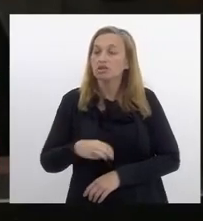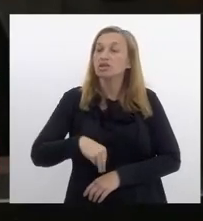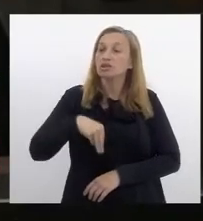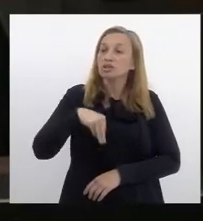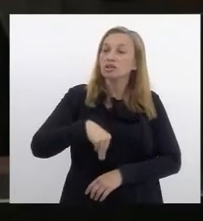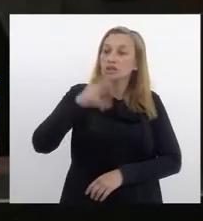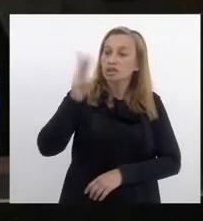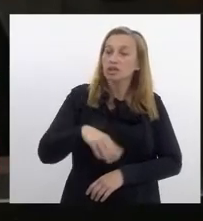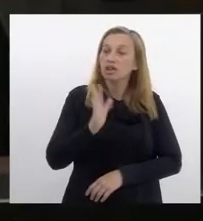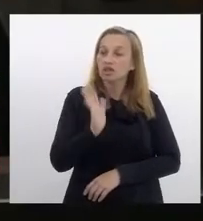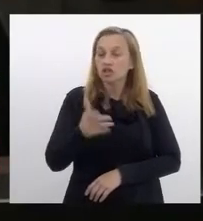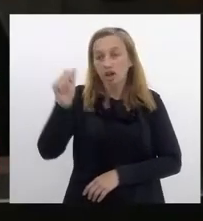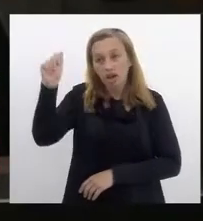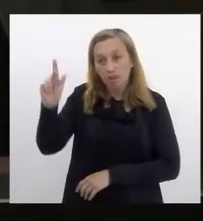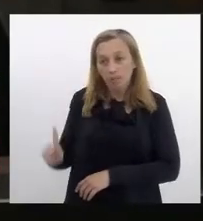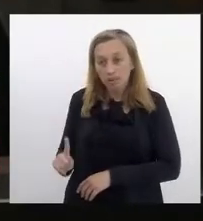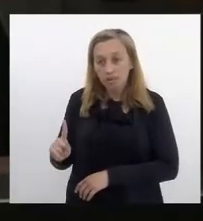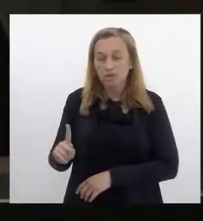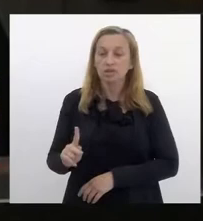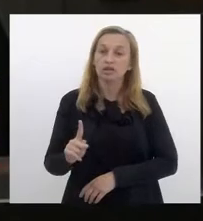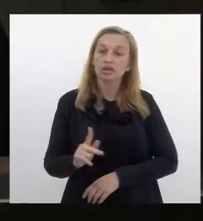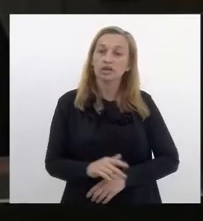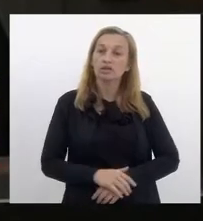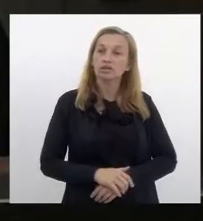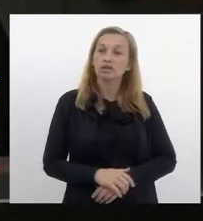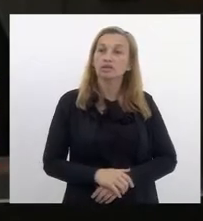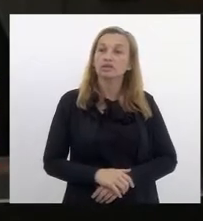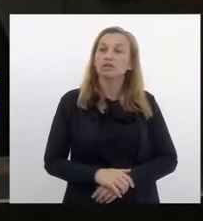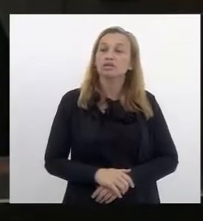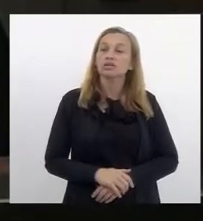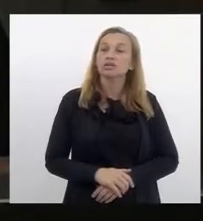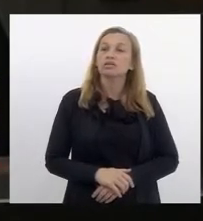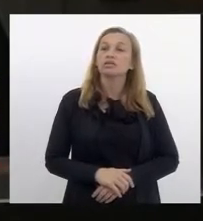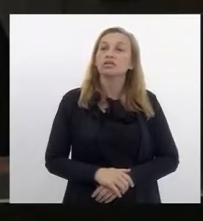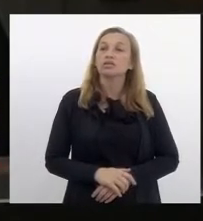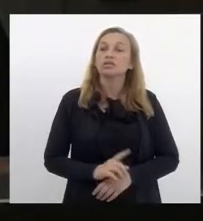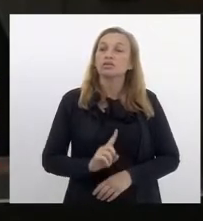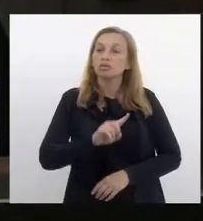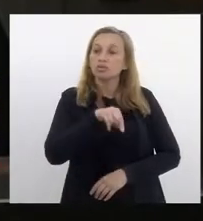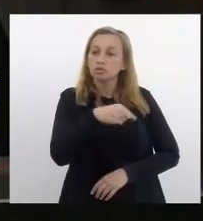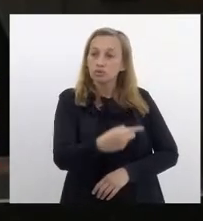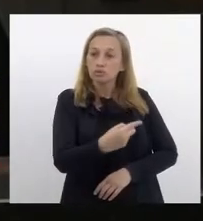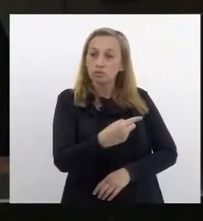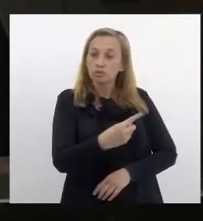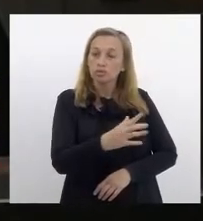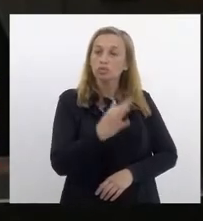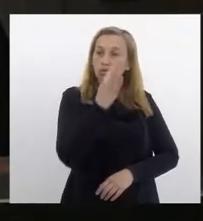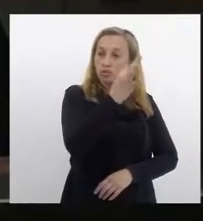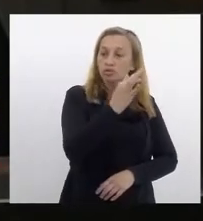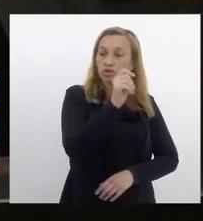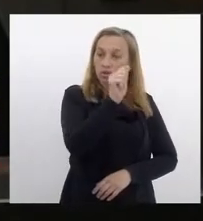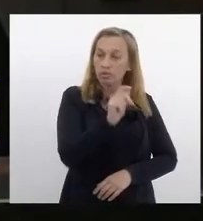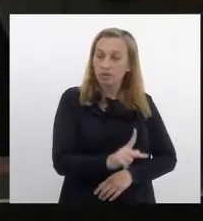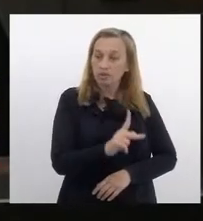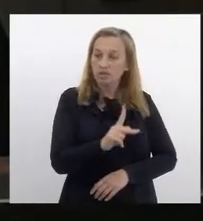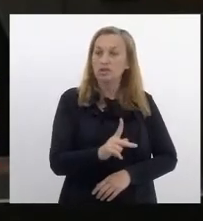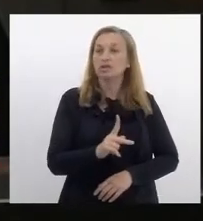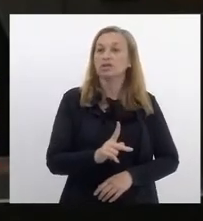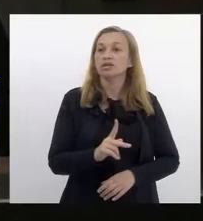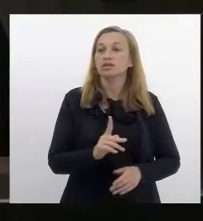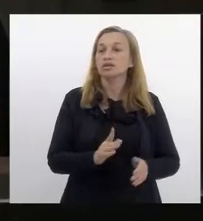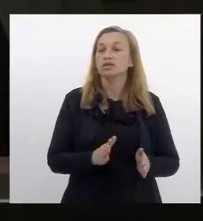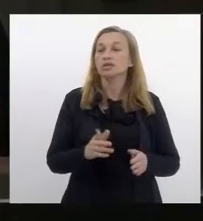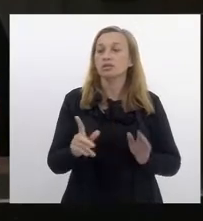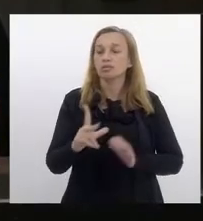está aposentado, cotejado com os ativos que vierem a ser aposentados à promulgação da